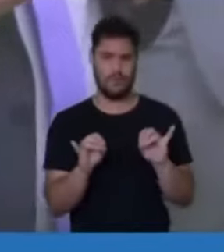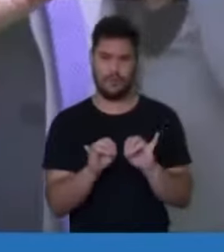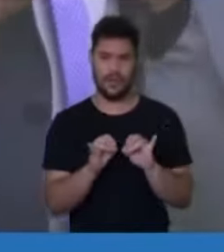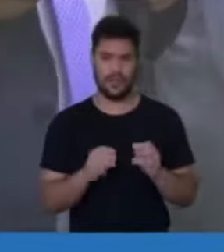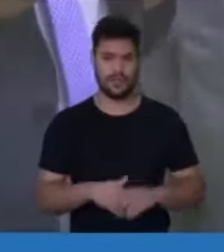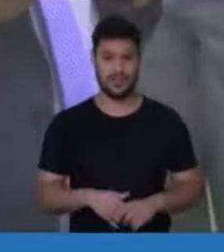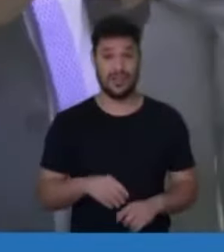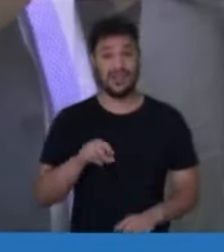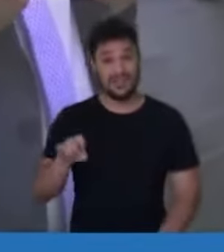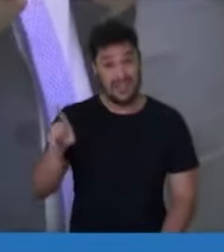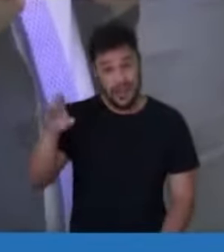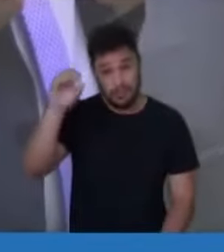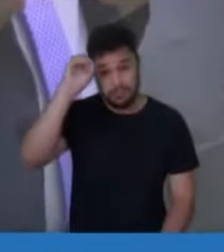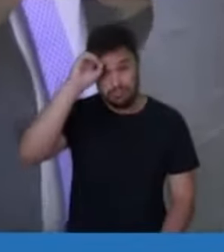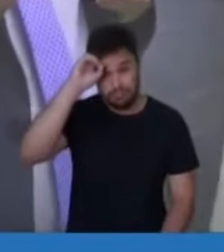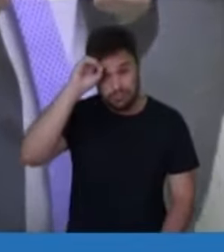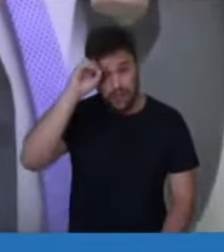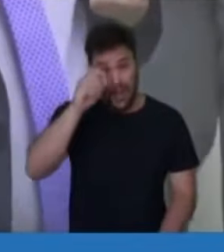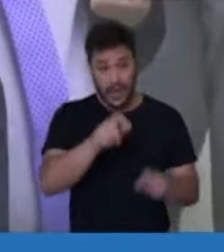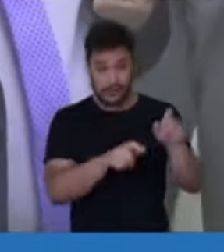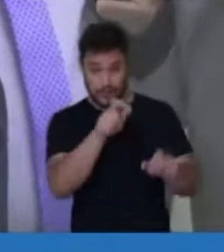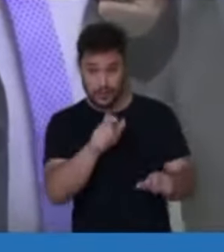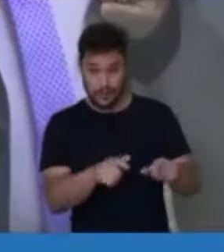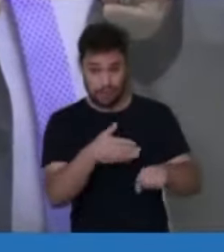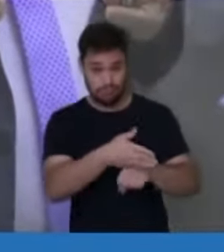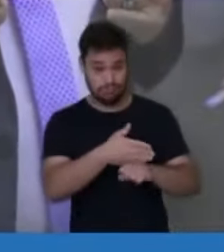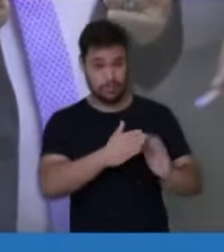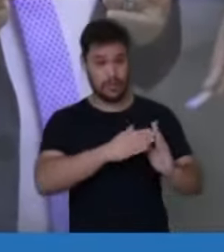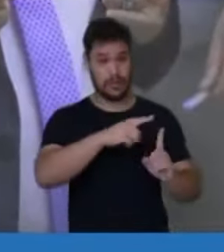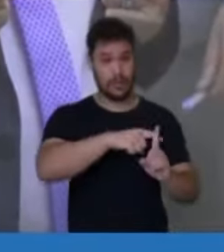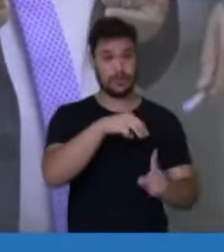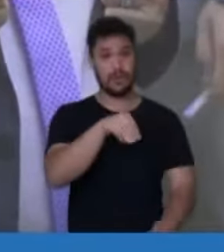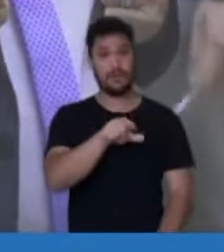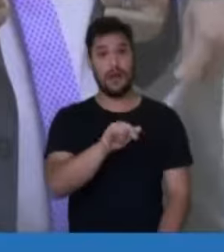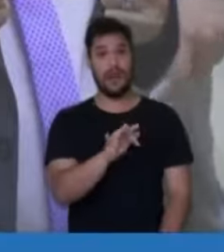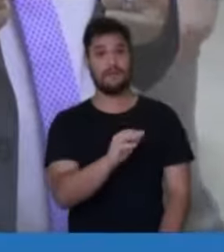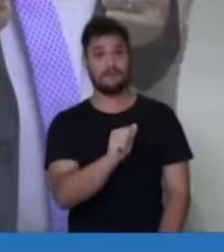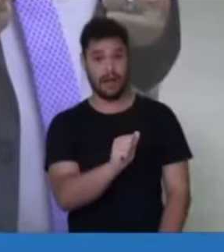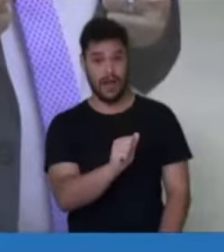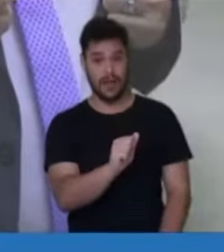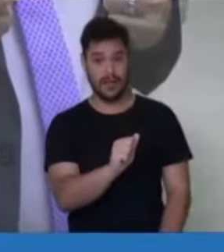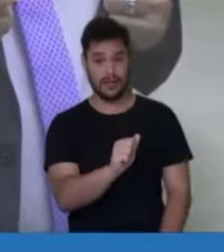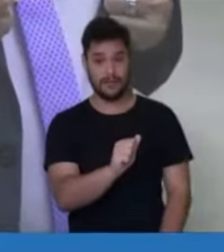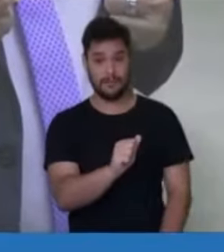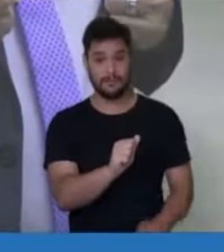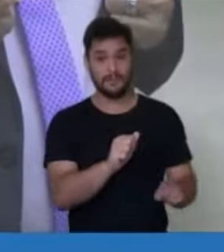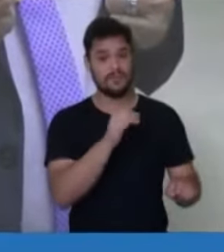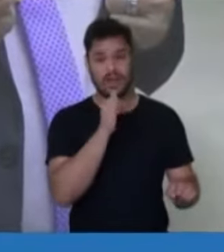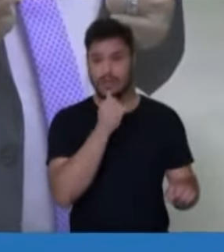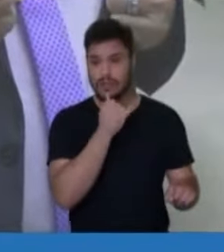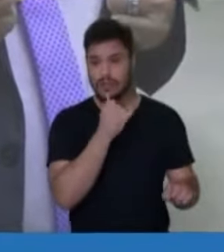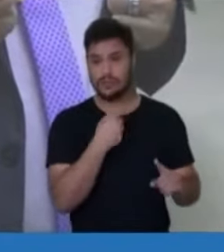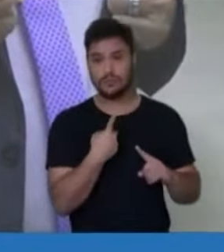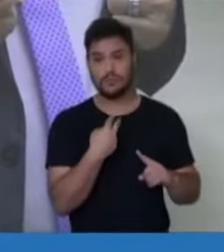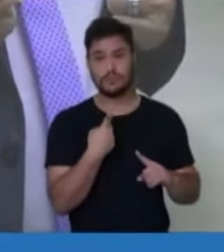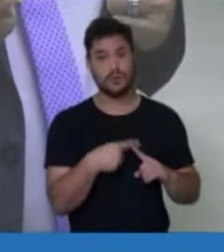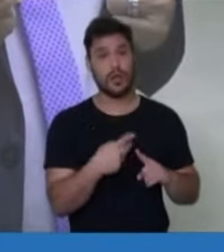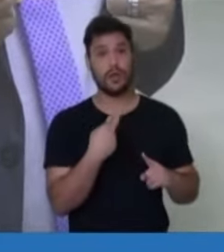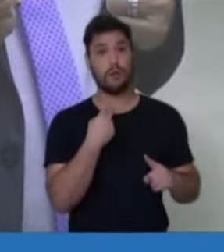Se ele não sabe, os fiéis da igreja do pastor Malafaia ficaram chateados porque não puderam